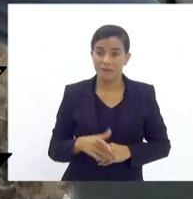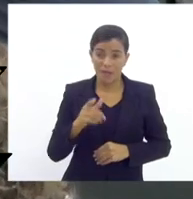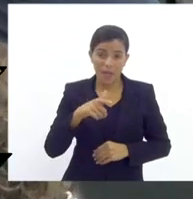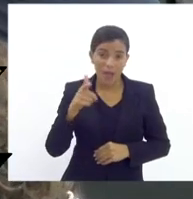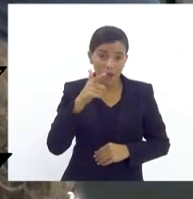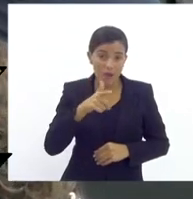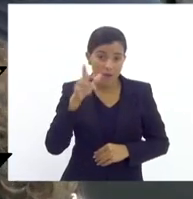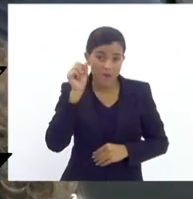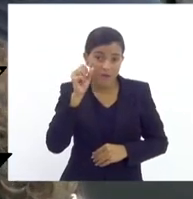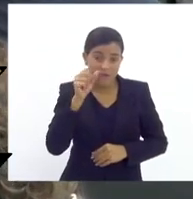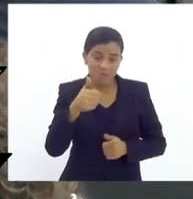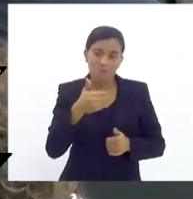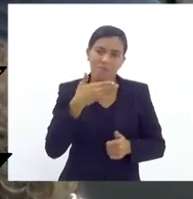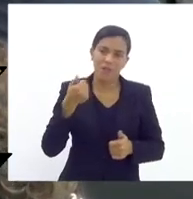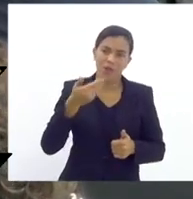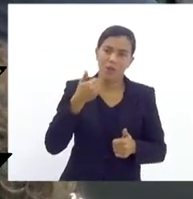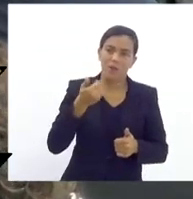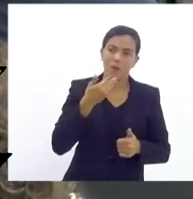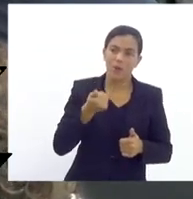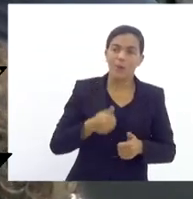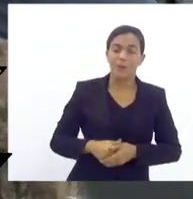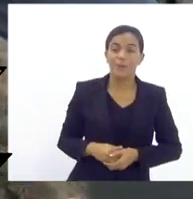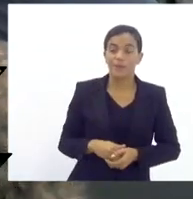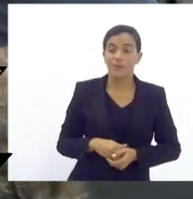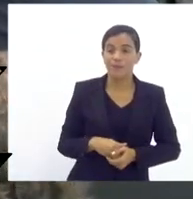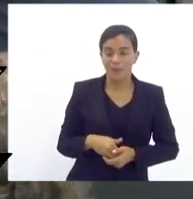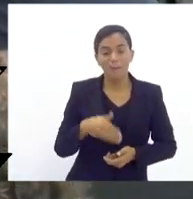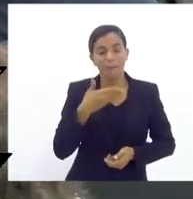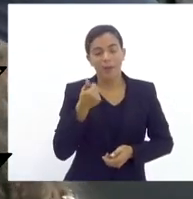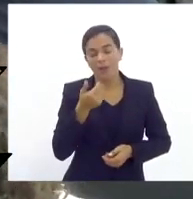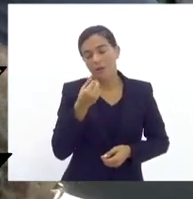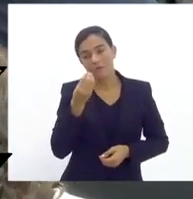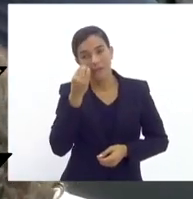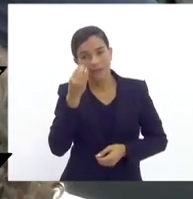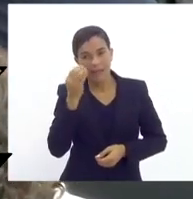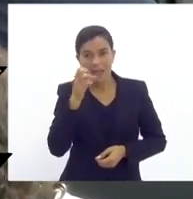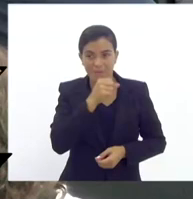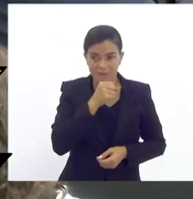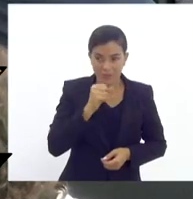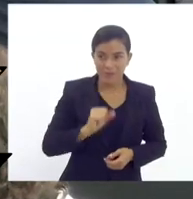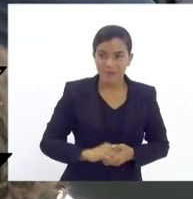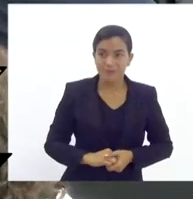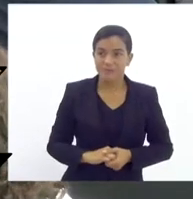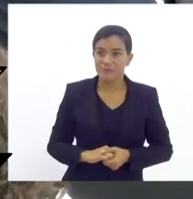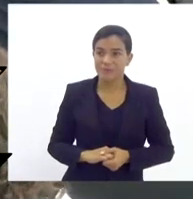agora melhorou melhorou vamos tentar